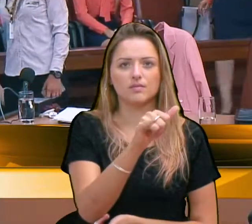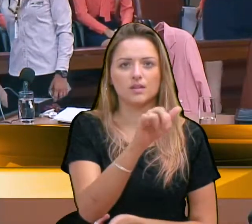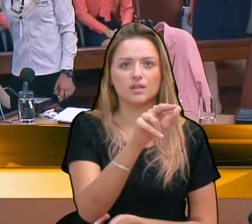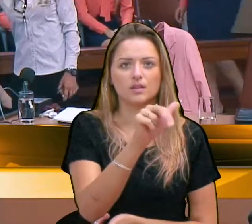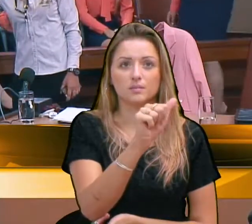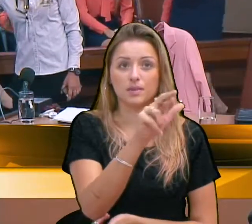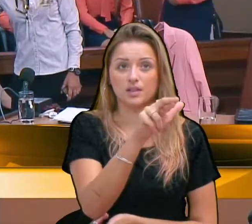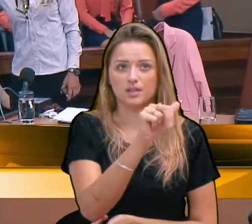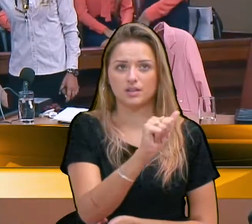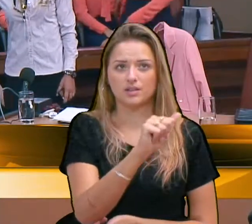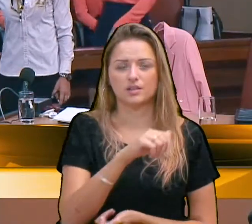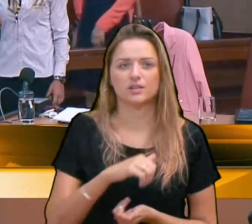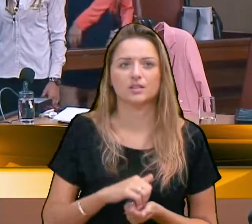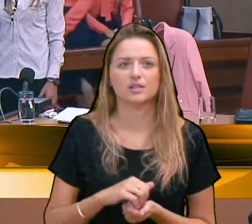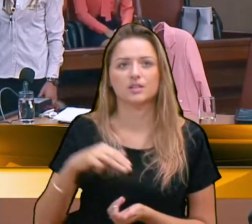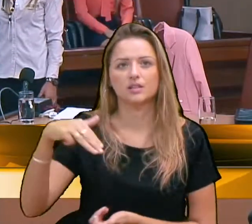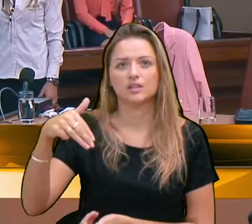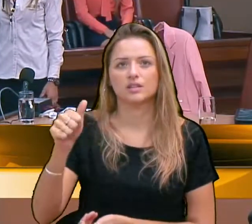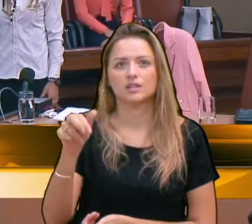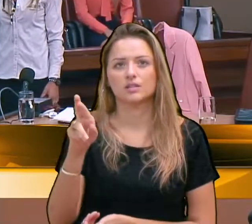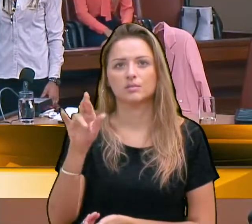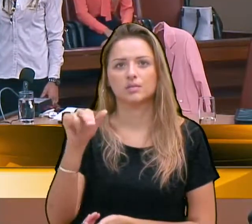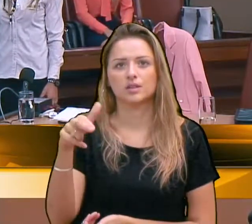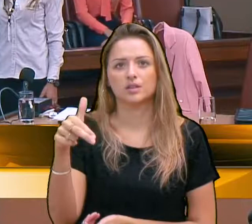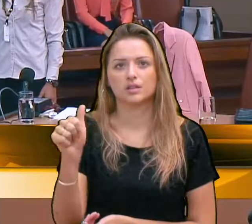Perotoni. Marina Heinen.